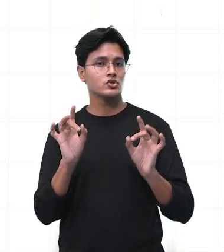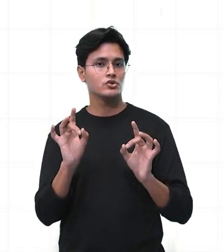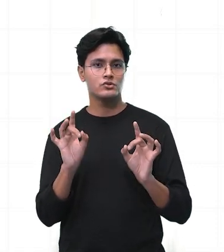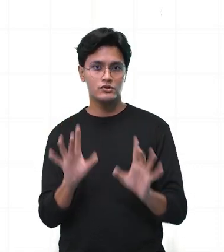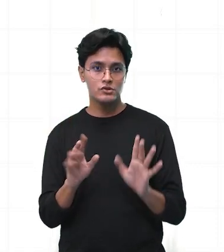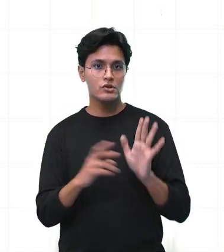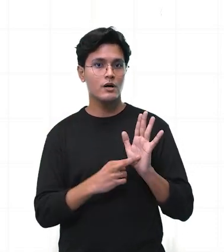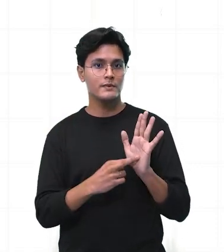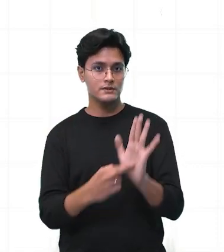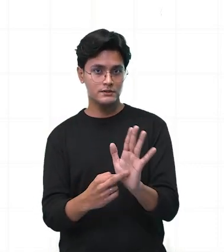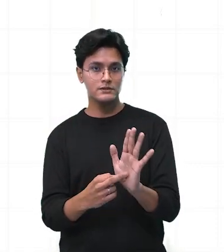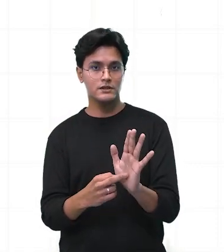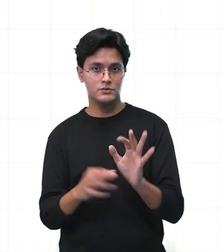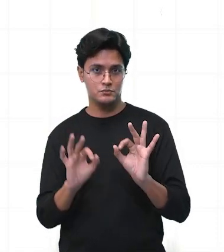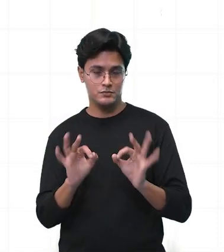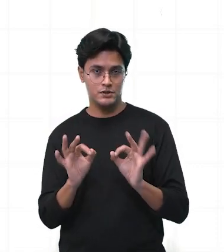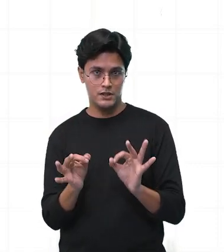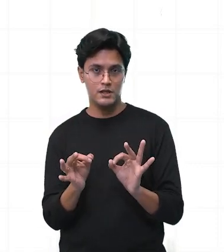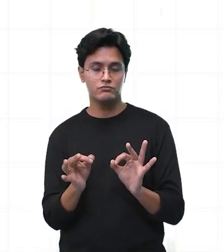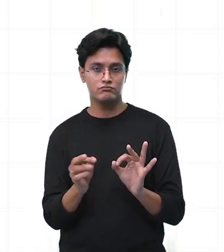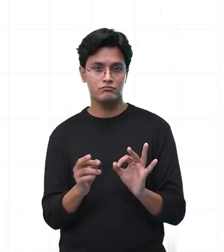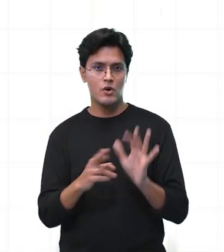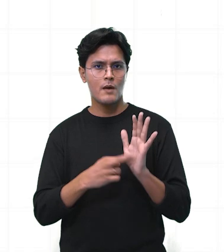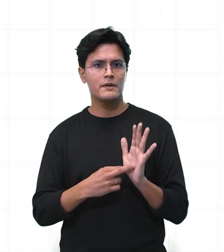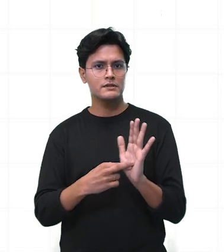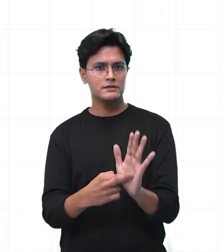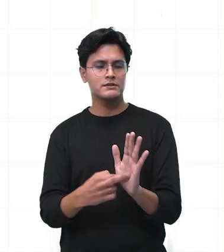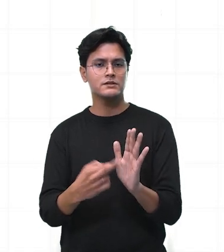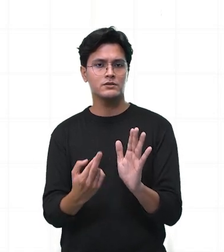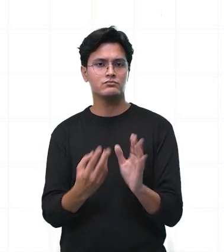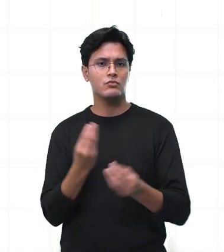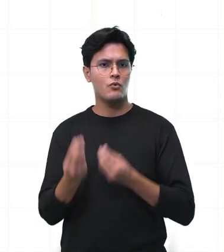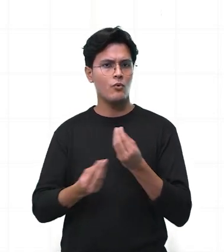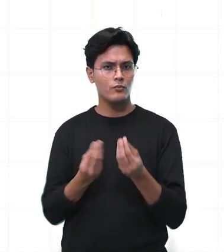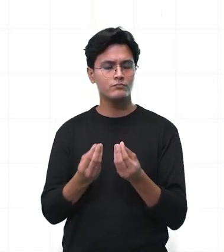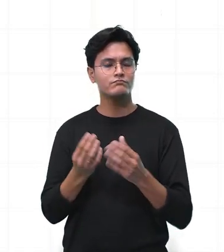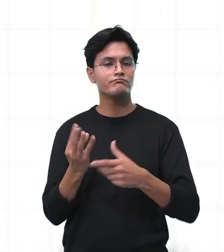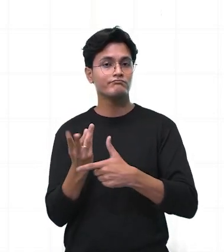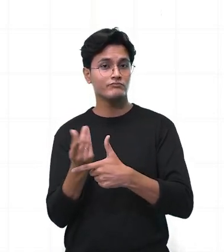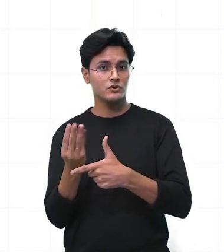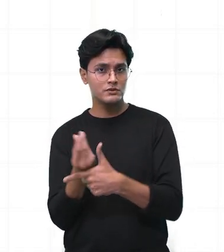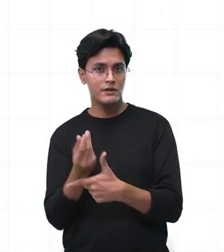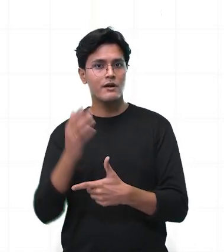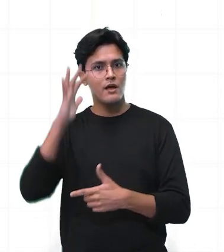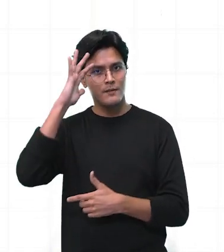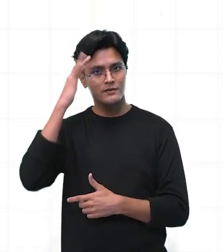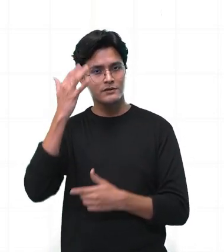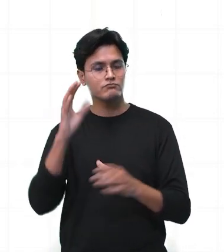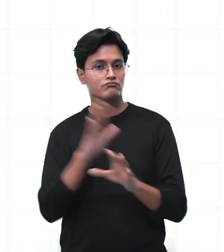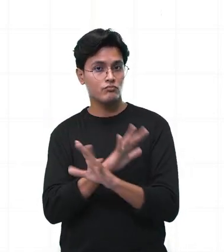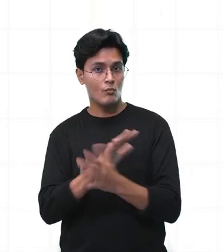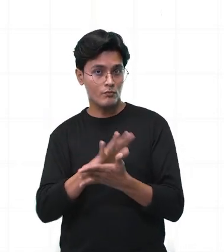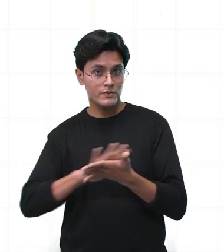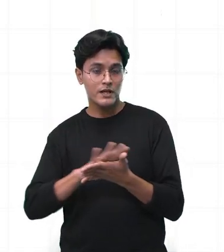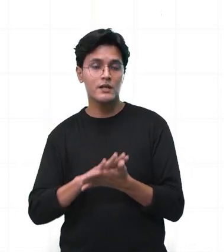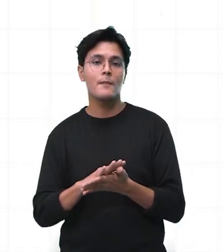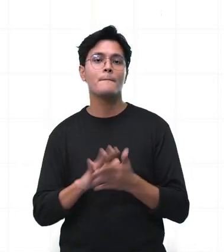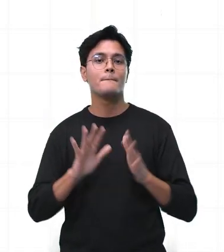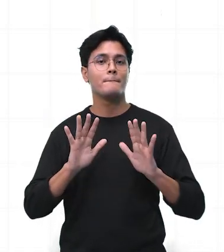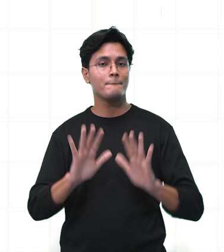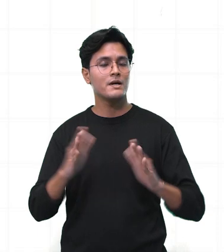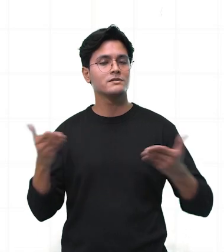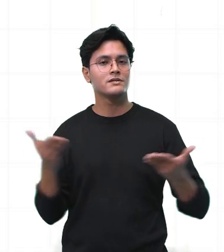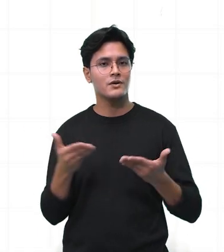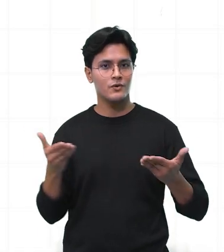representando algebricamente, não estávamos resolvendo nada. Agora sim nós vamos resolver o problema. Por que que a gente